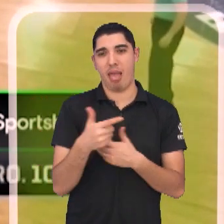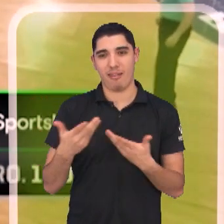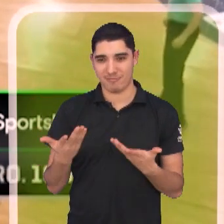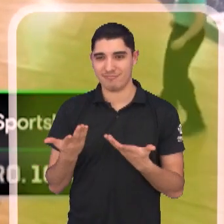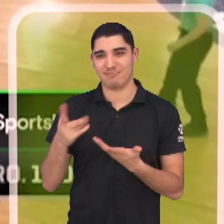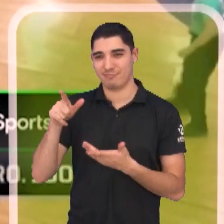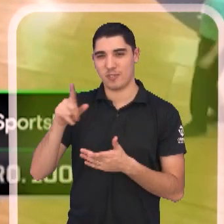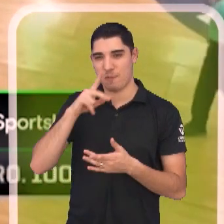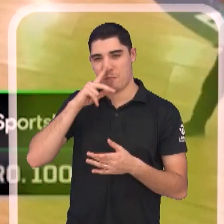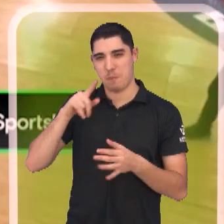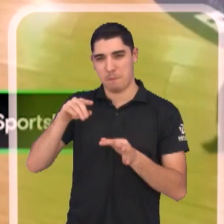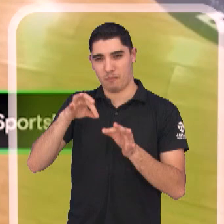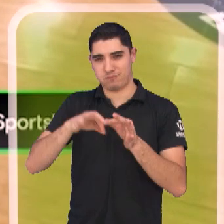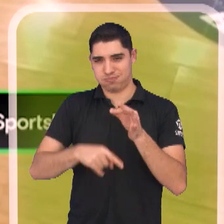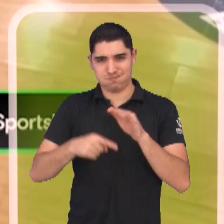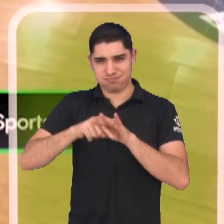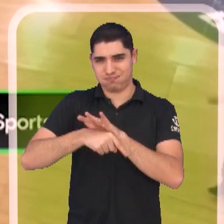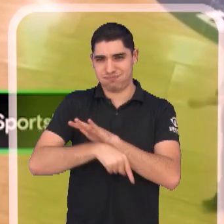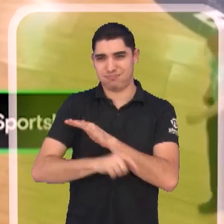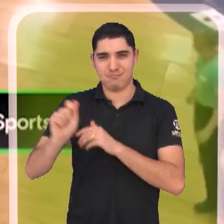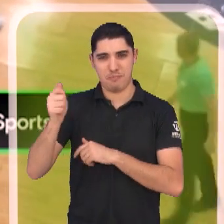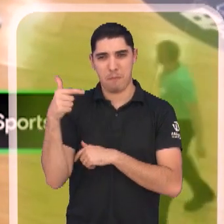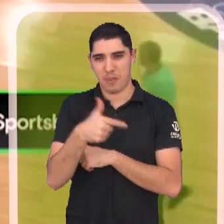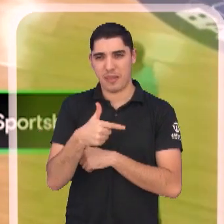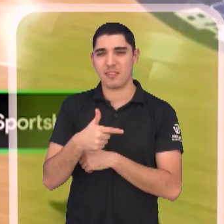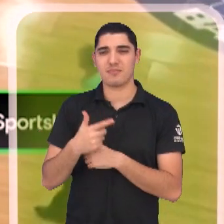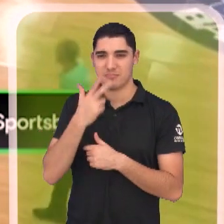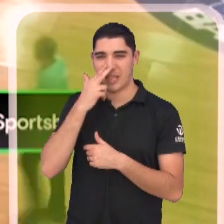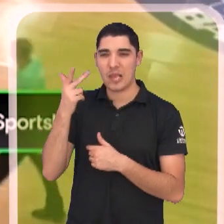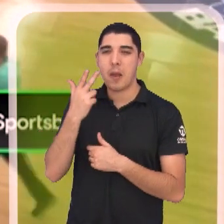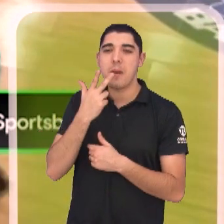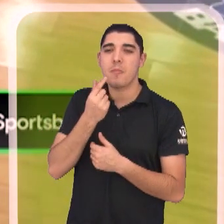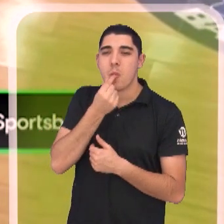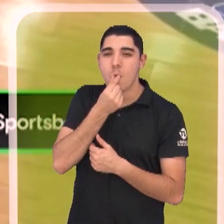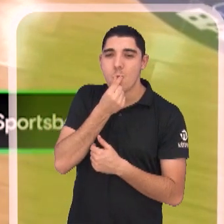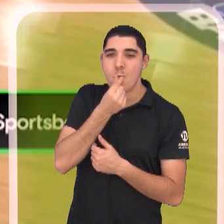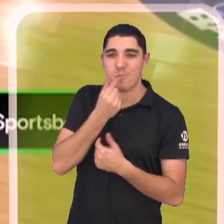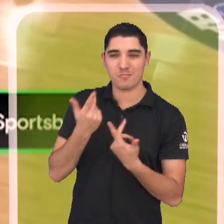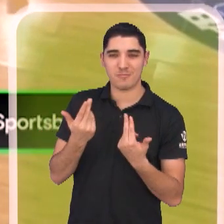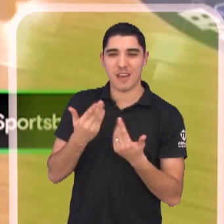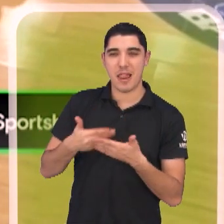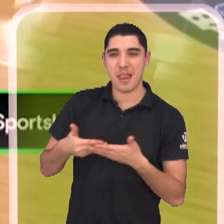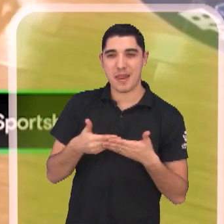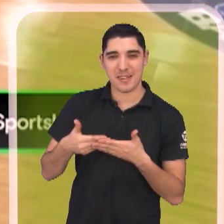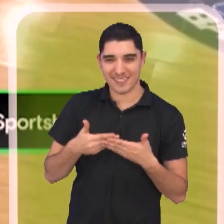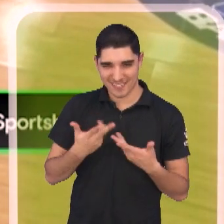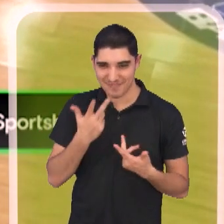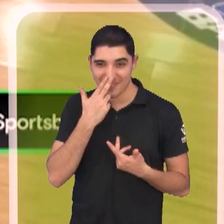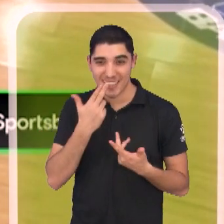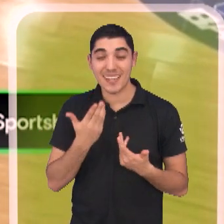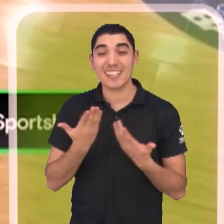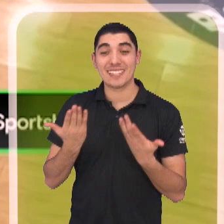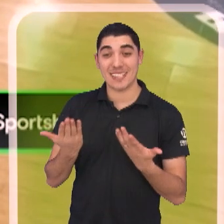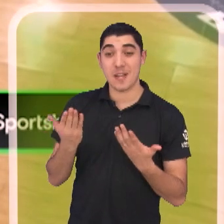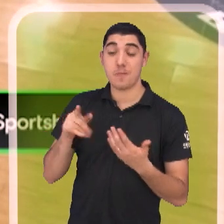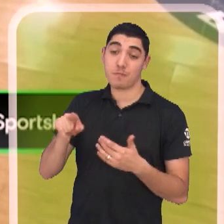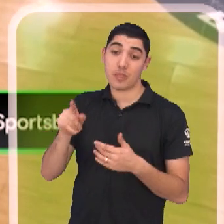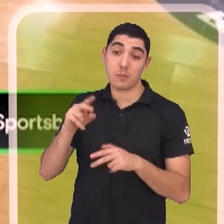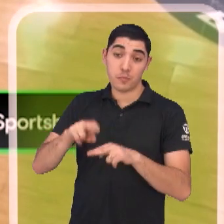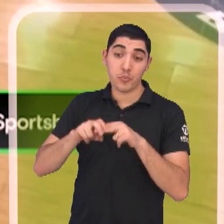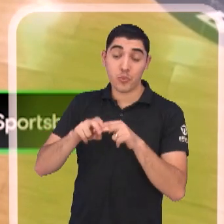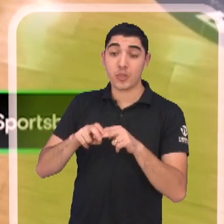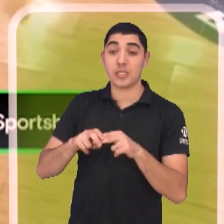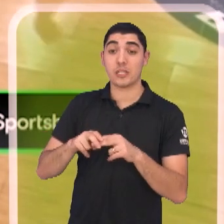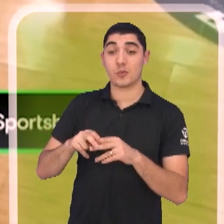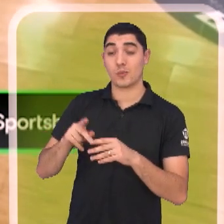classificar essa lavada essa derrota de lavada pelo placar de chupetinha com você costuma dizer é uma maneira aí de deixar né o